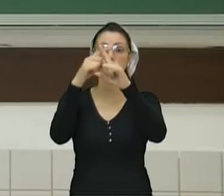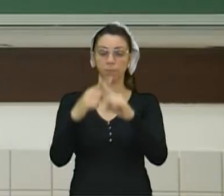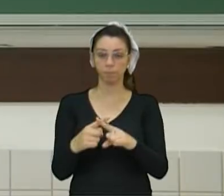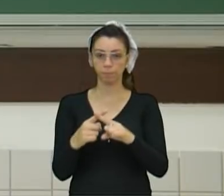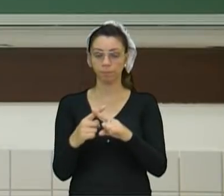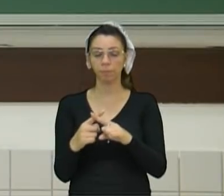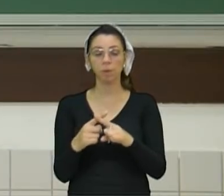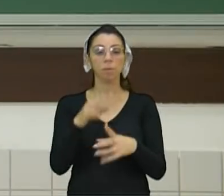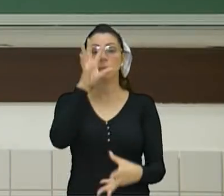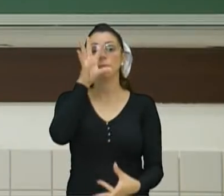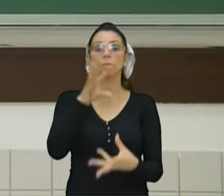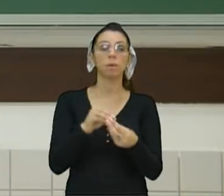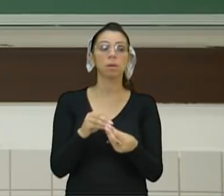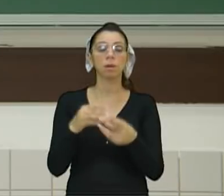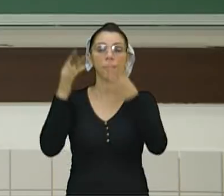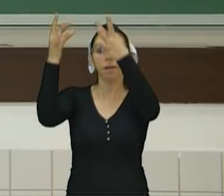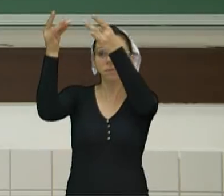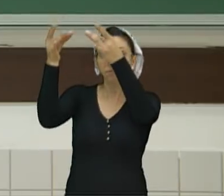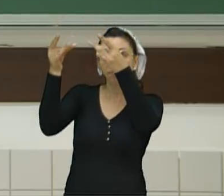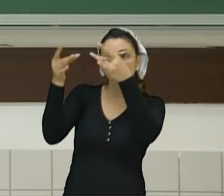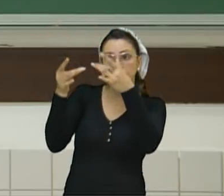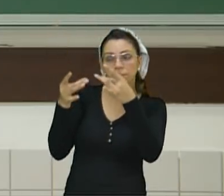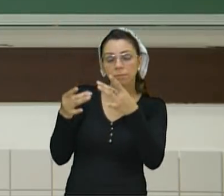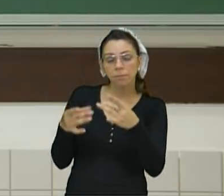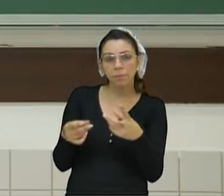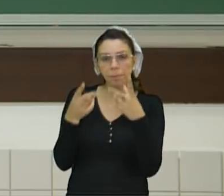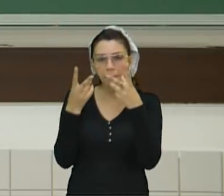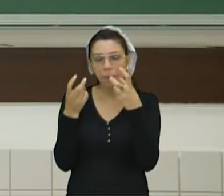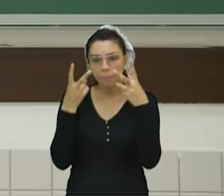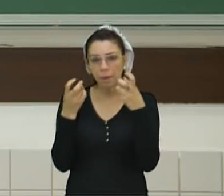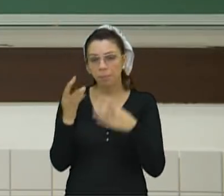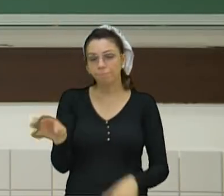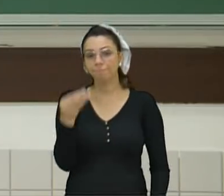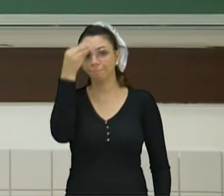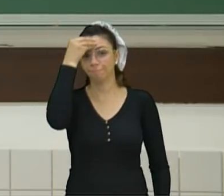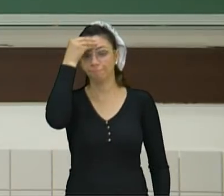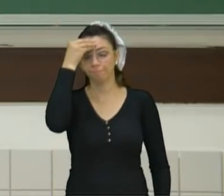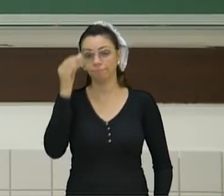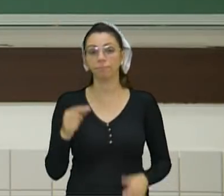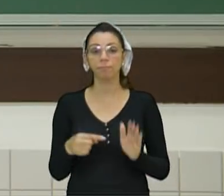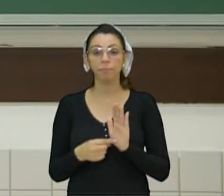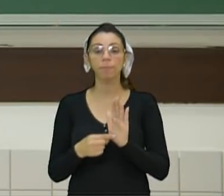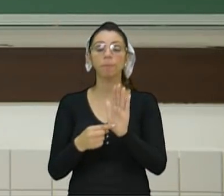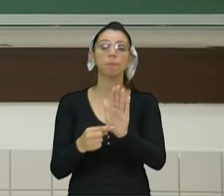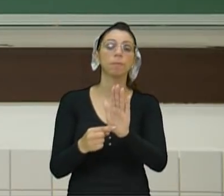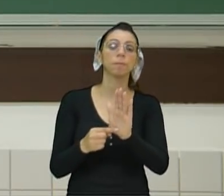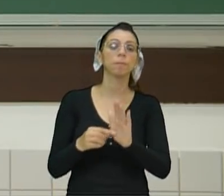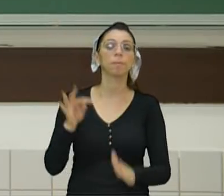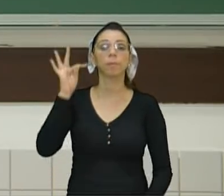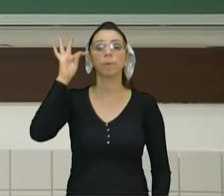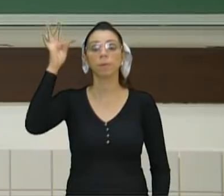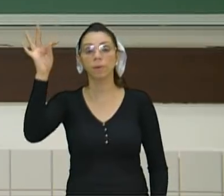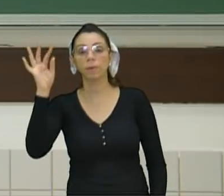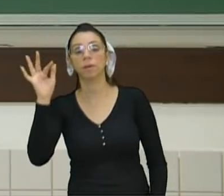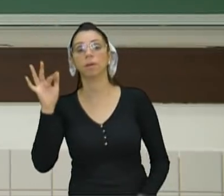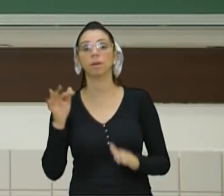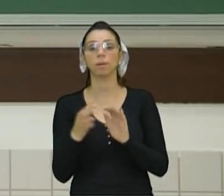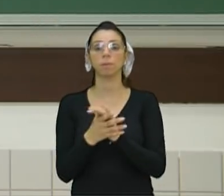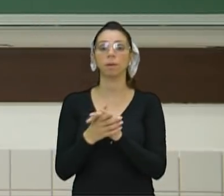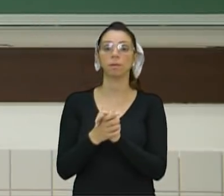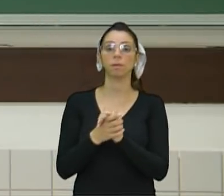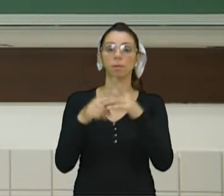mais ou menos essa ideia dos eventos independentes. Tá bom? Falando o teorema ali da multiplicação